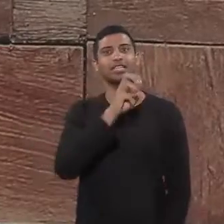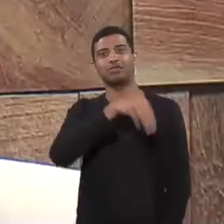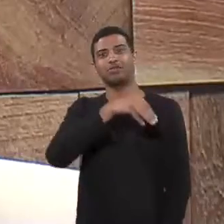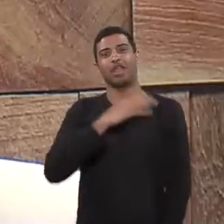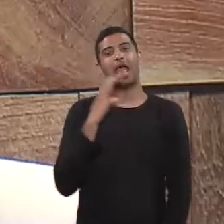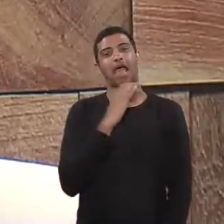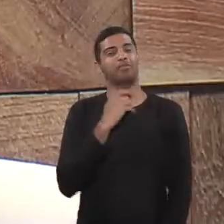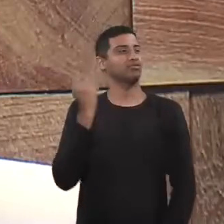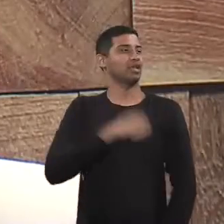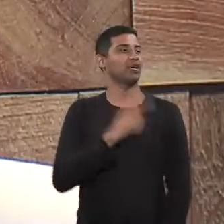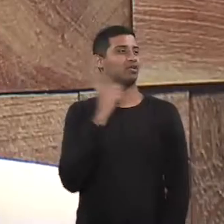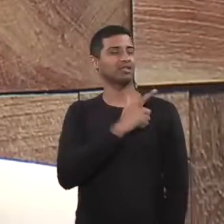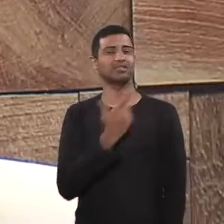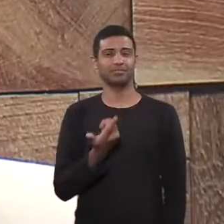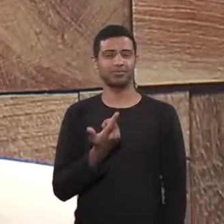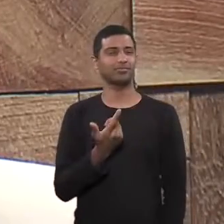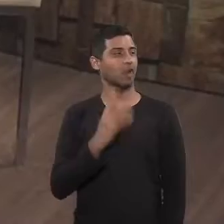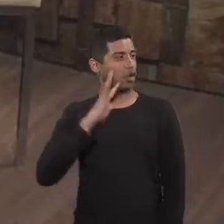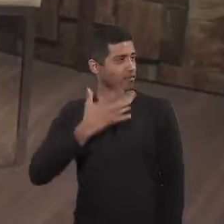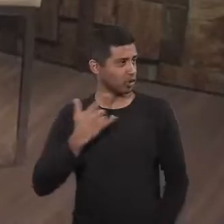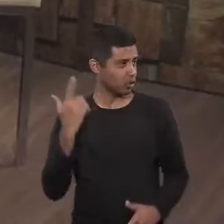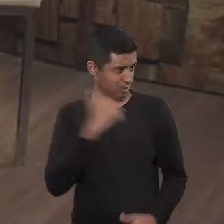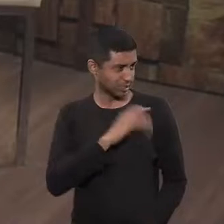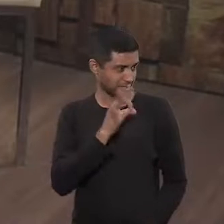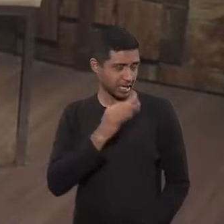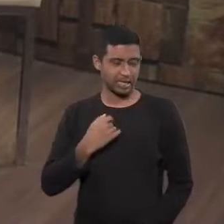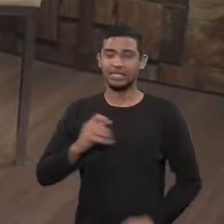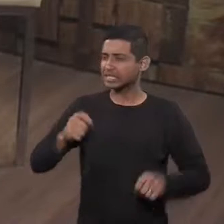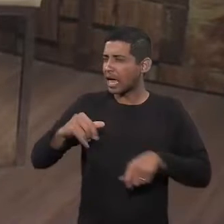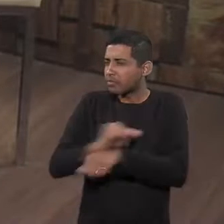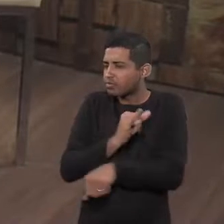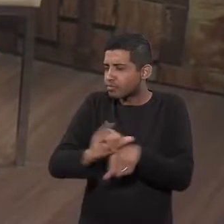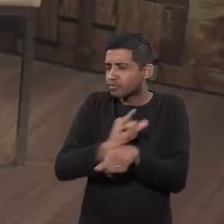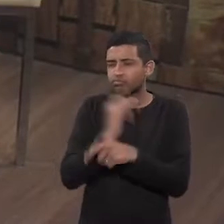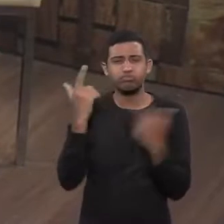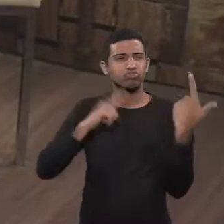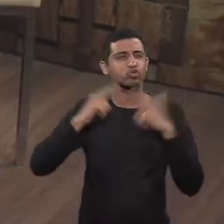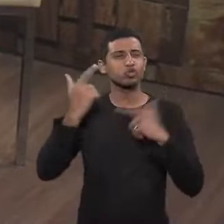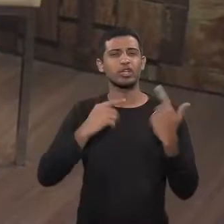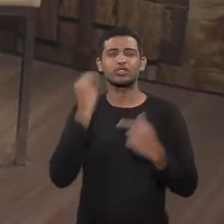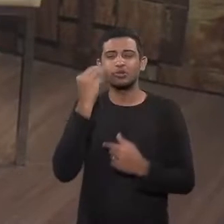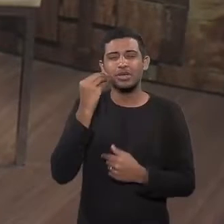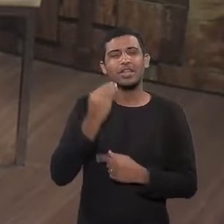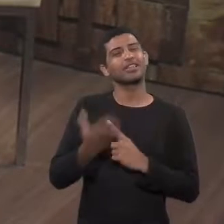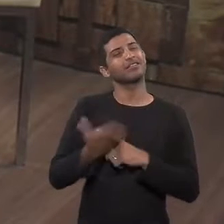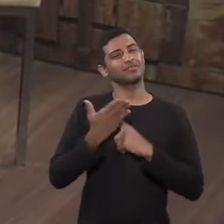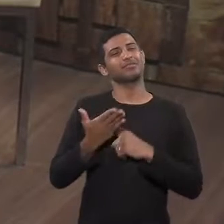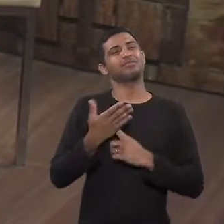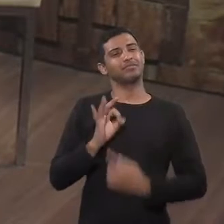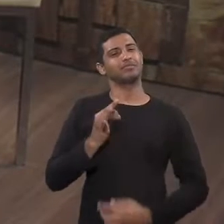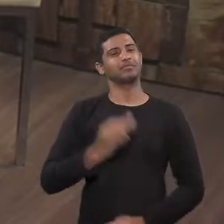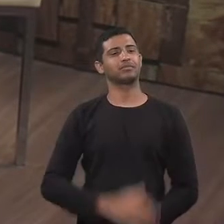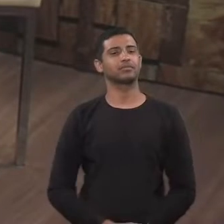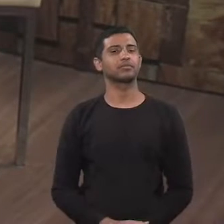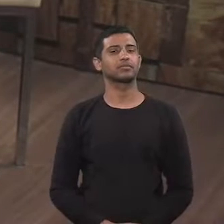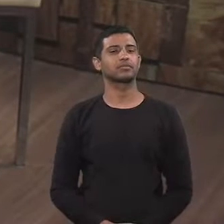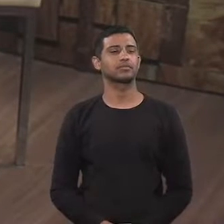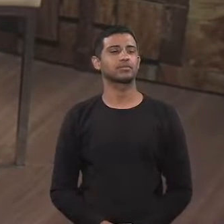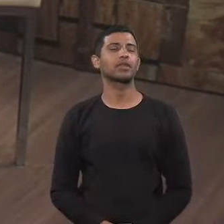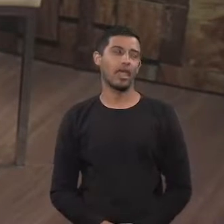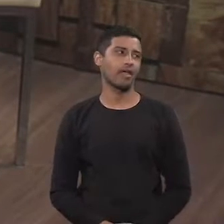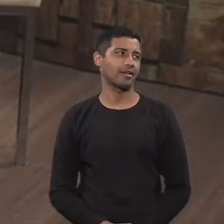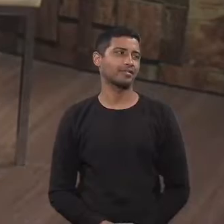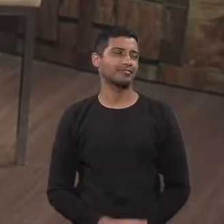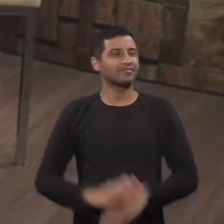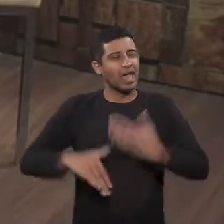E tem que resolver, né? Tem. Porque... Mas você acaba criando recursos, né? A experiência ajuda, né? Porque isso aí a gente